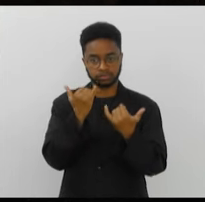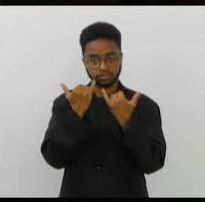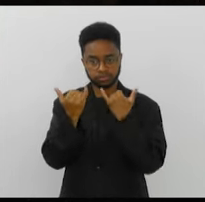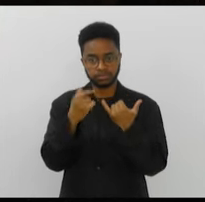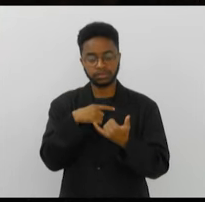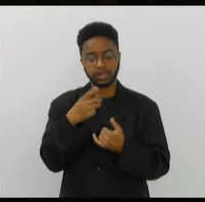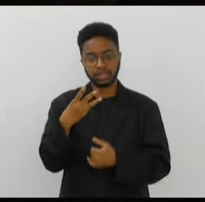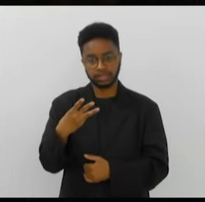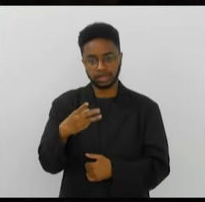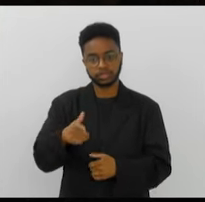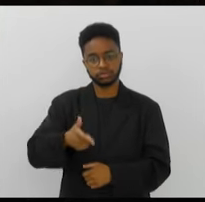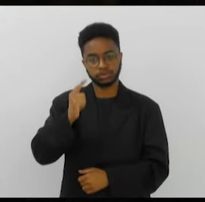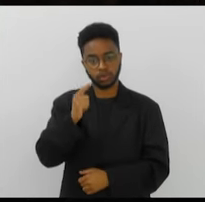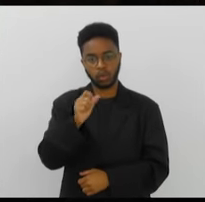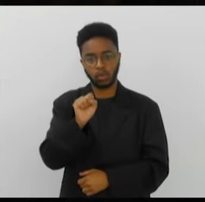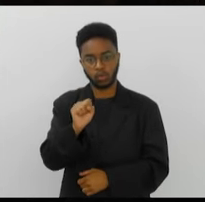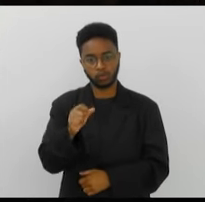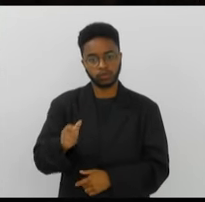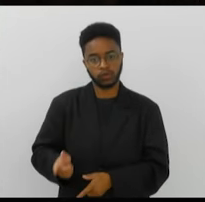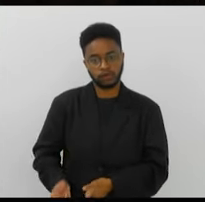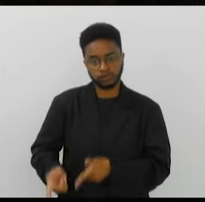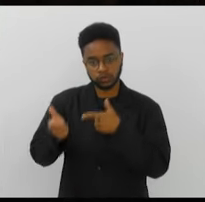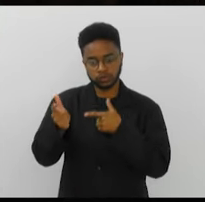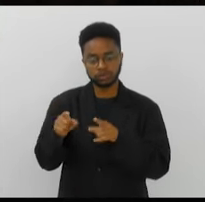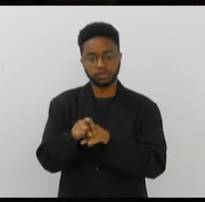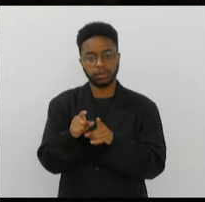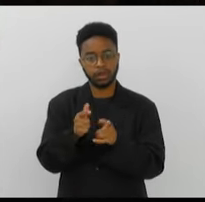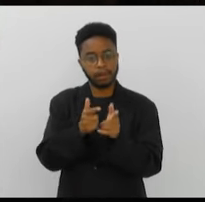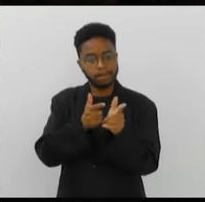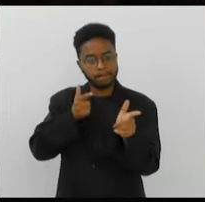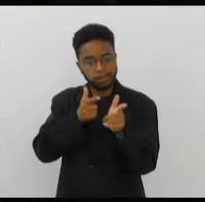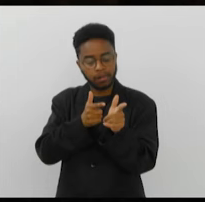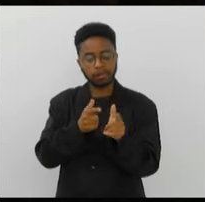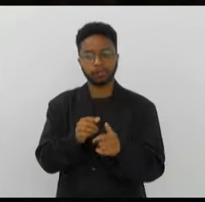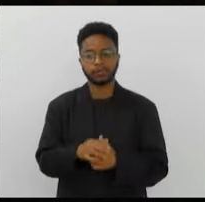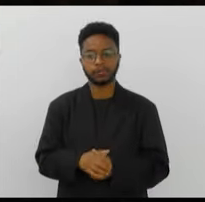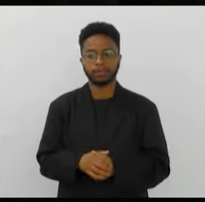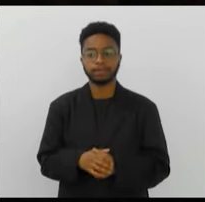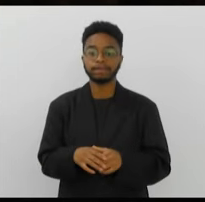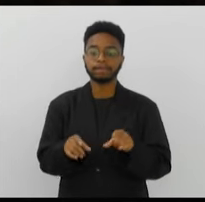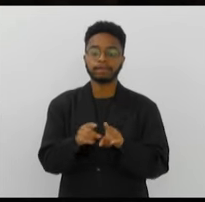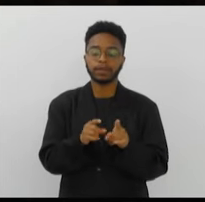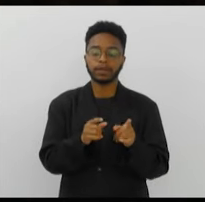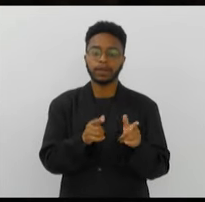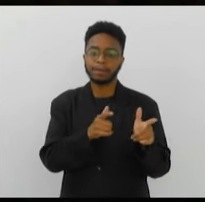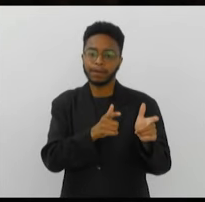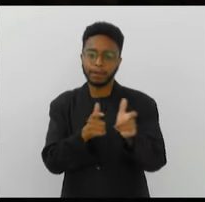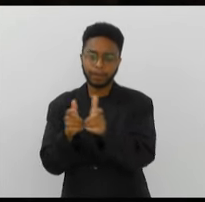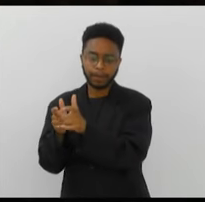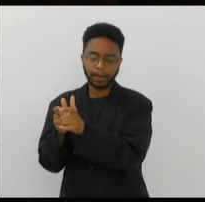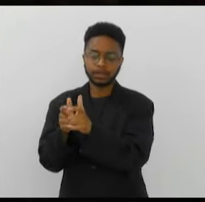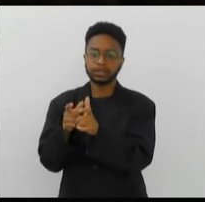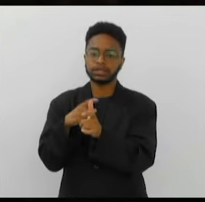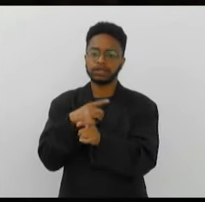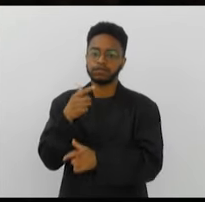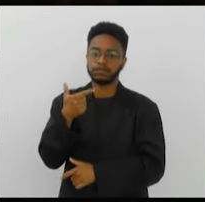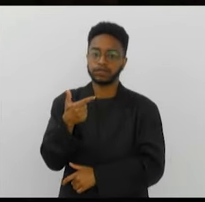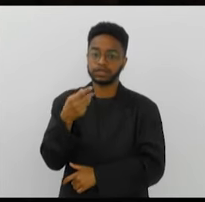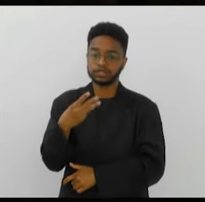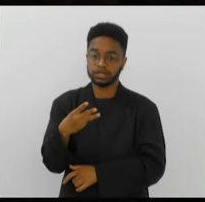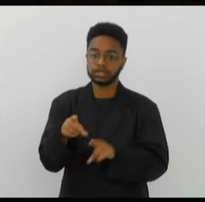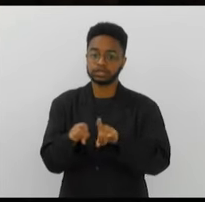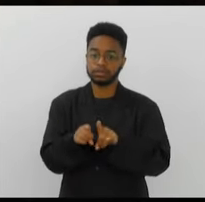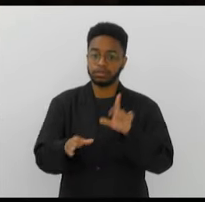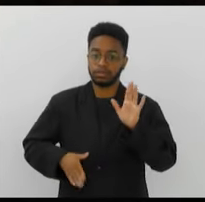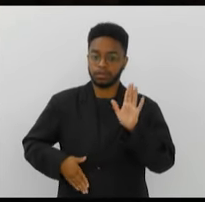3 pistolas, 11 fuzis, uma espingarda de calibre 12, uma metralhadora antiaérea e as drogas, 23